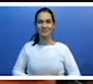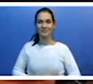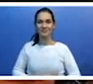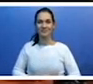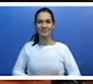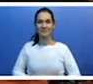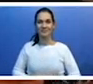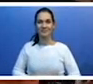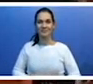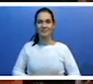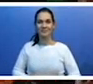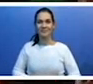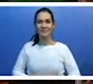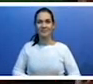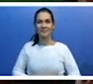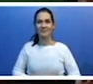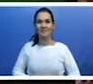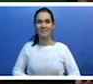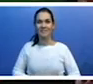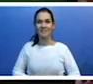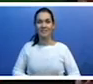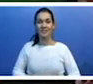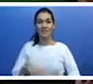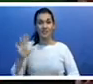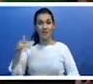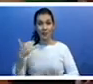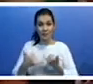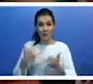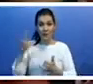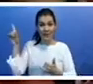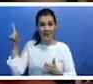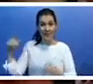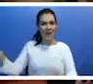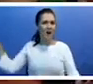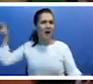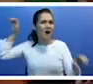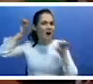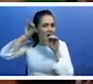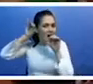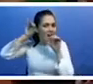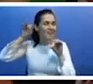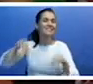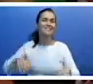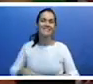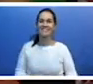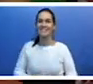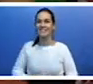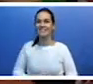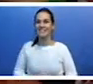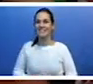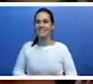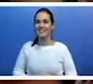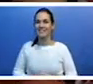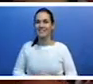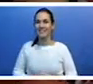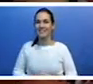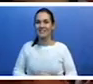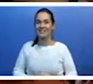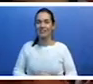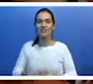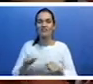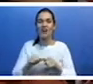Só voltando aqui, quem nunca brincou de telefone sem fio, hein, crianças? Ah, eu já brinquei na minha infância. A gente pegava as latinhas, fazia até